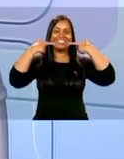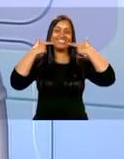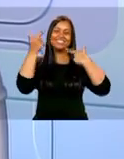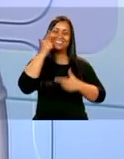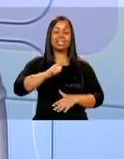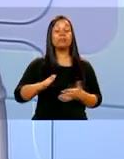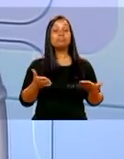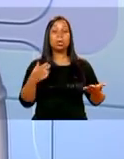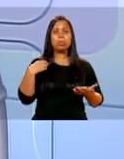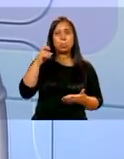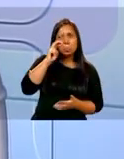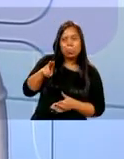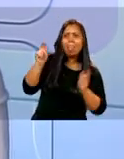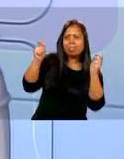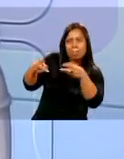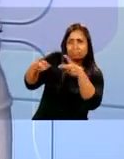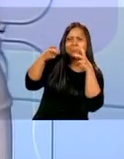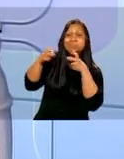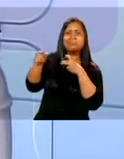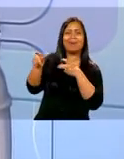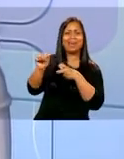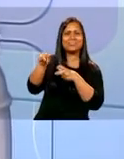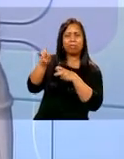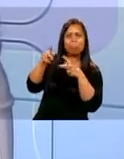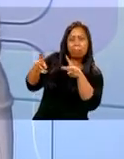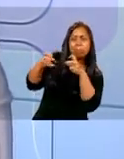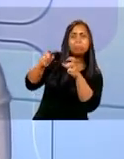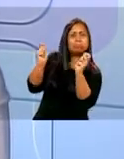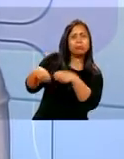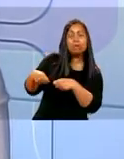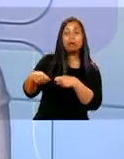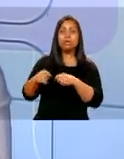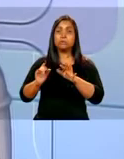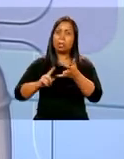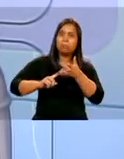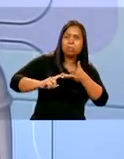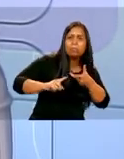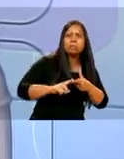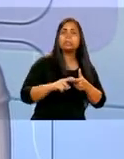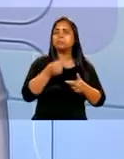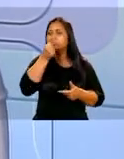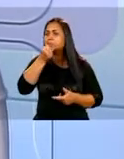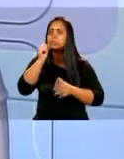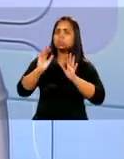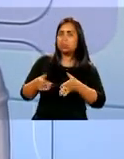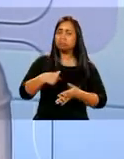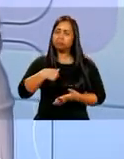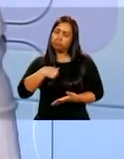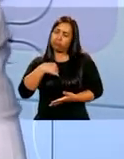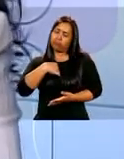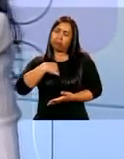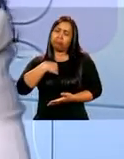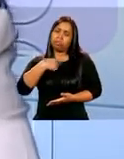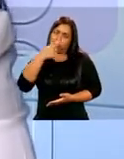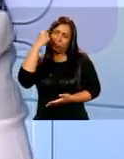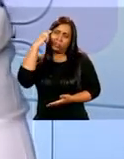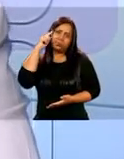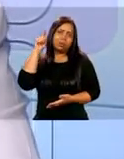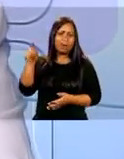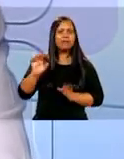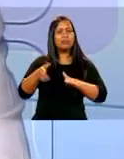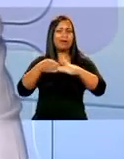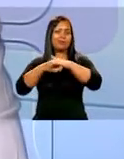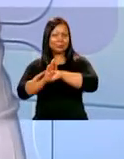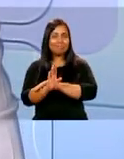até a ACD pode ver bem isso, né, Adriane e Éder? A gente já fez várias matérias lá e eu acredito que vocês estão até acostumados